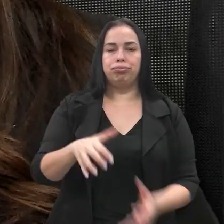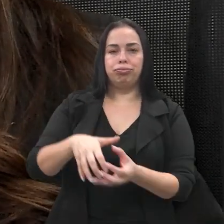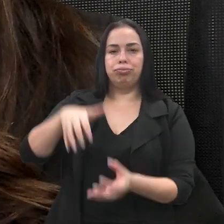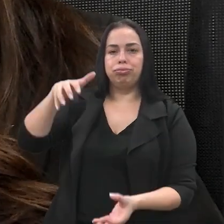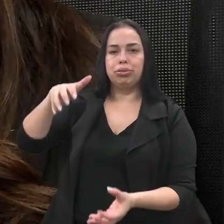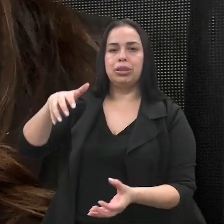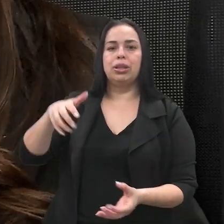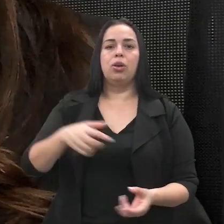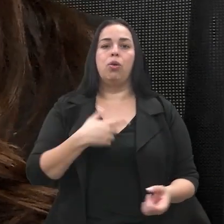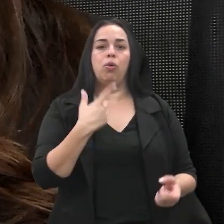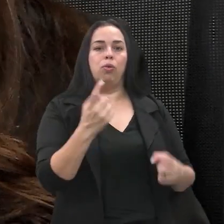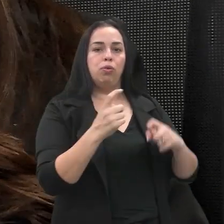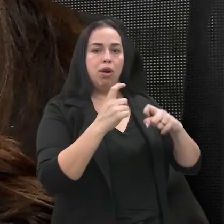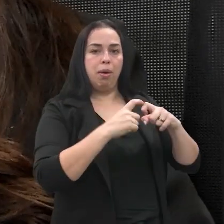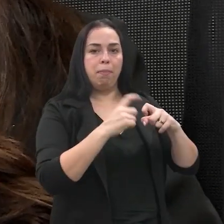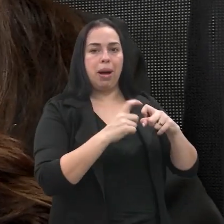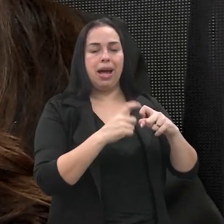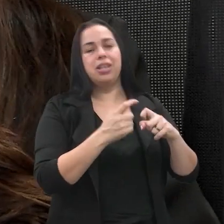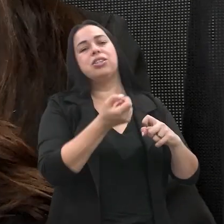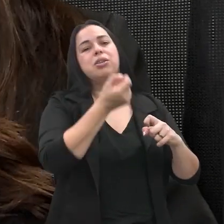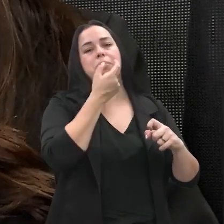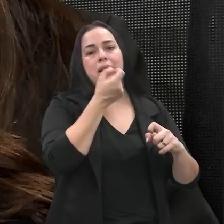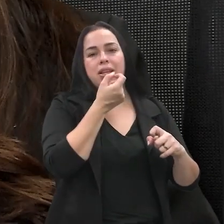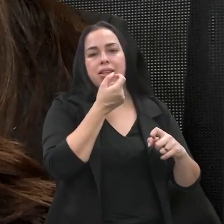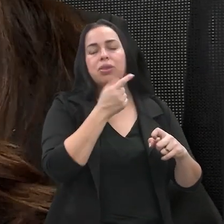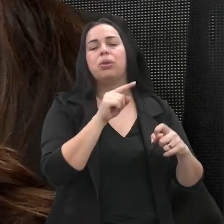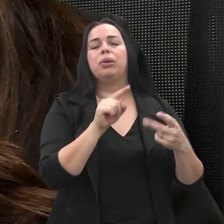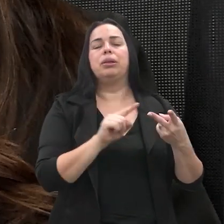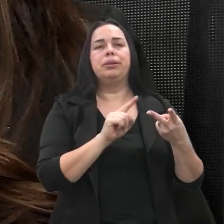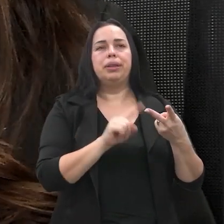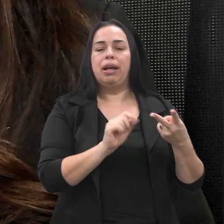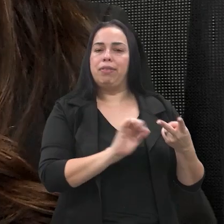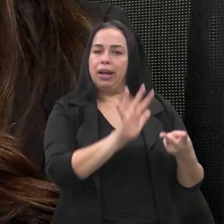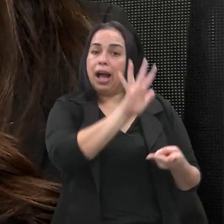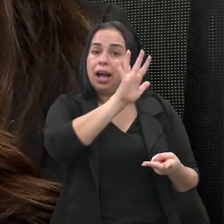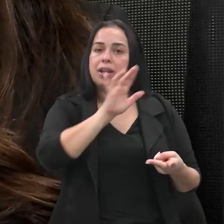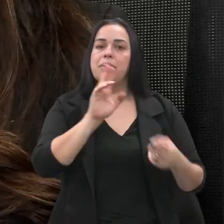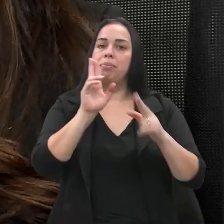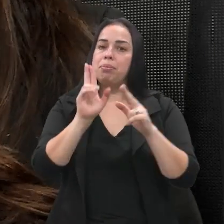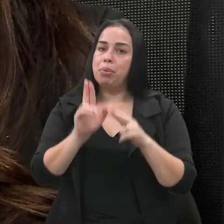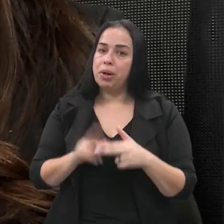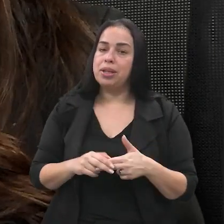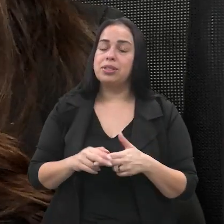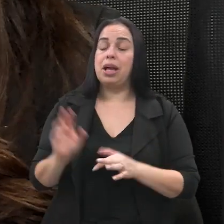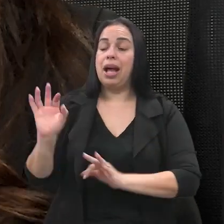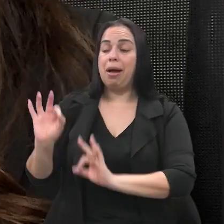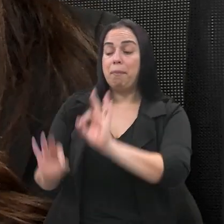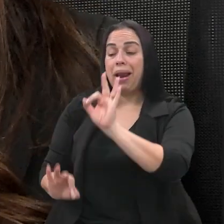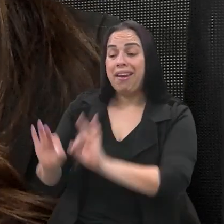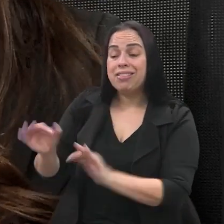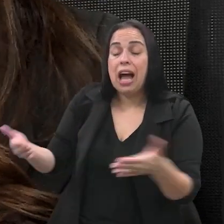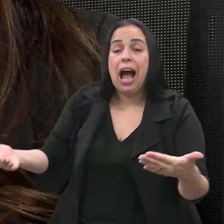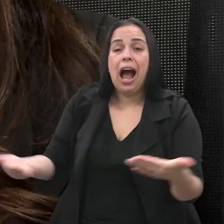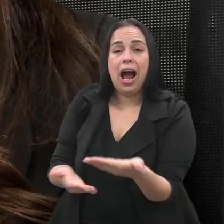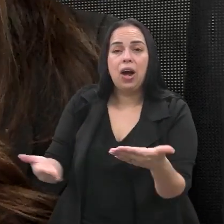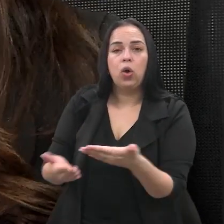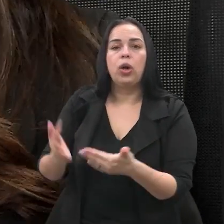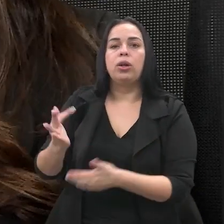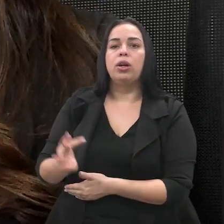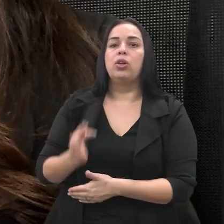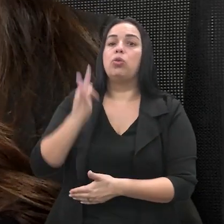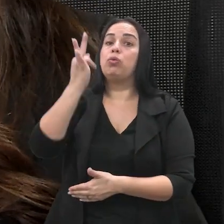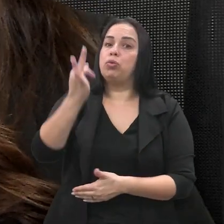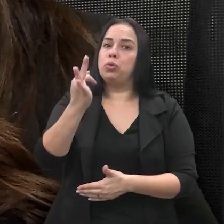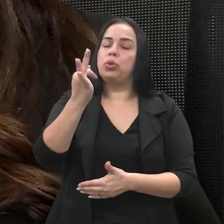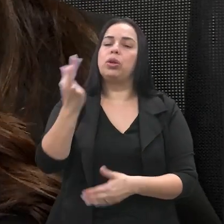a velhice o valor do convênio aumenta, gastos com remédios, então não dá para viver só do INSS. Então o importante é fazer o planejamento